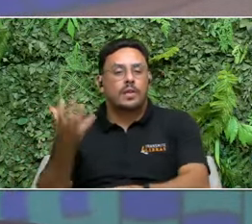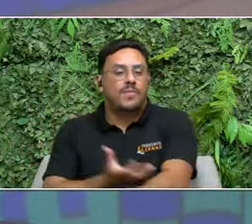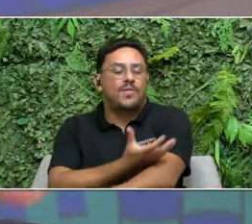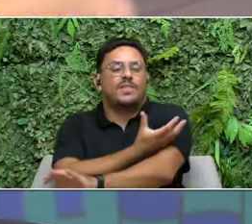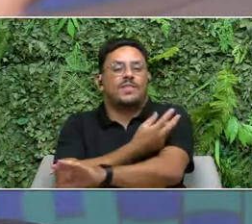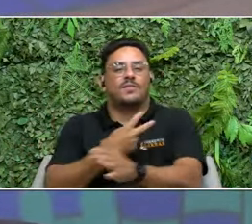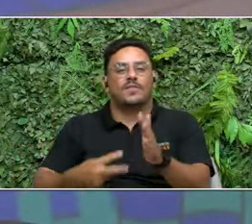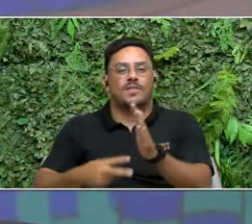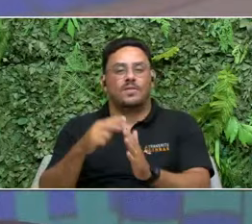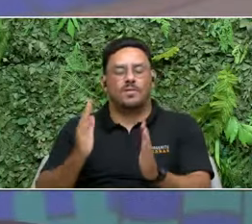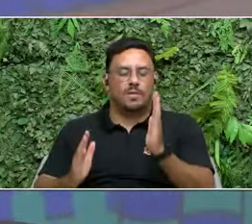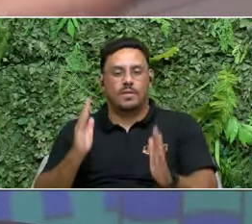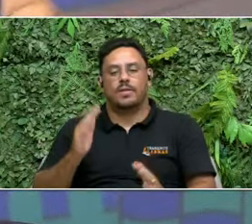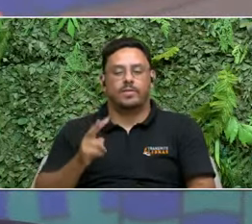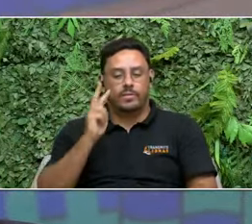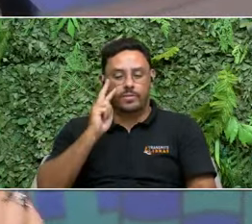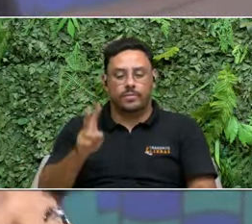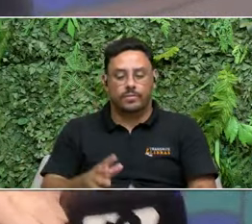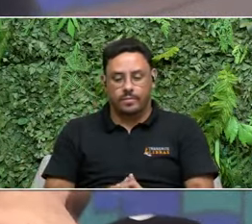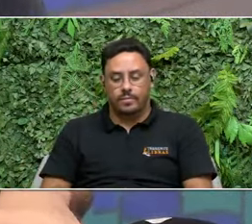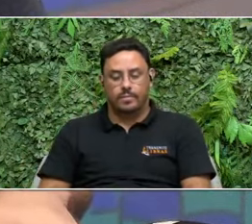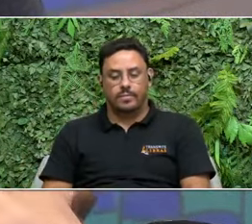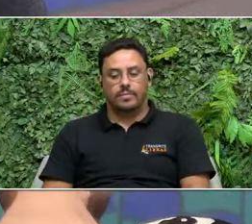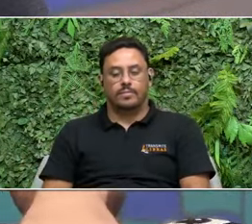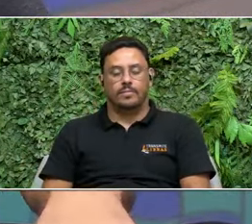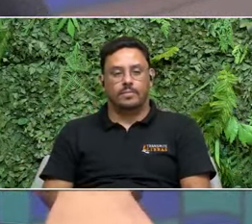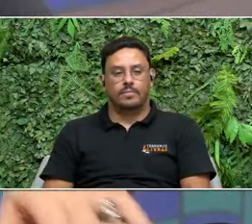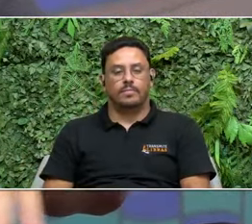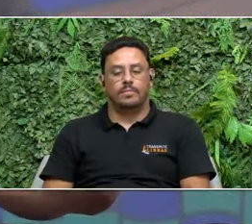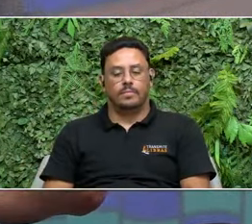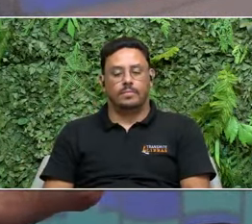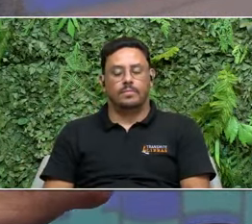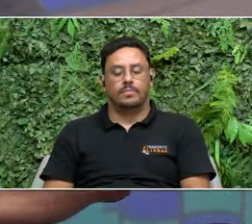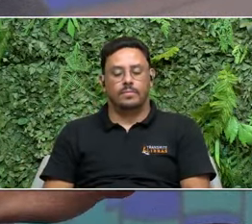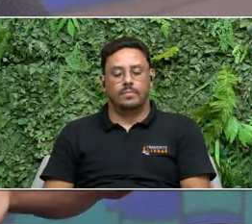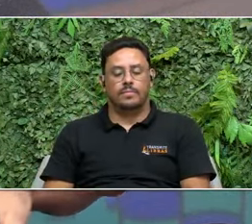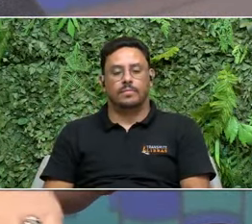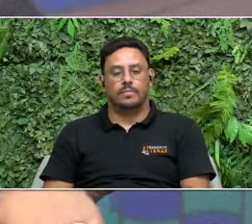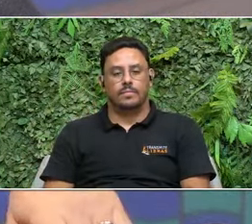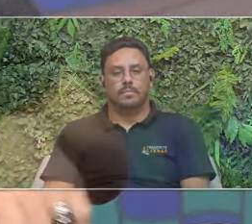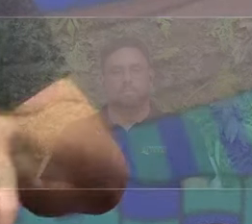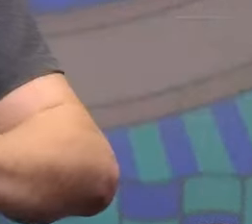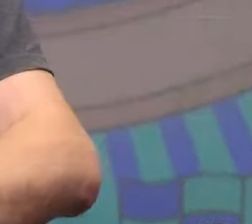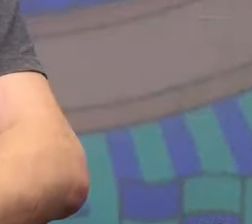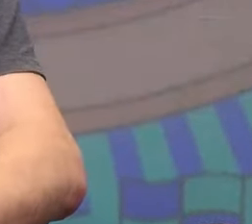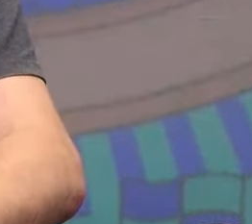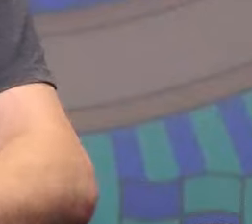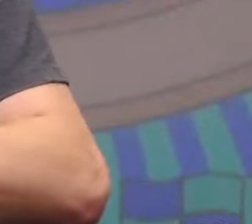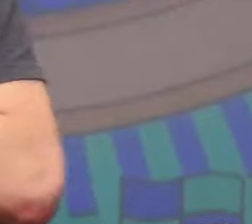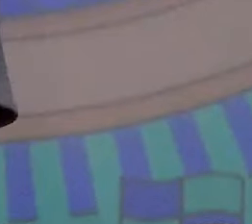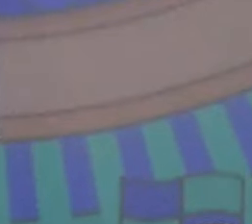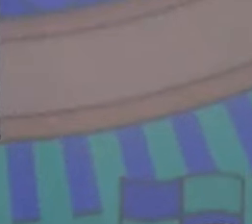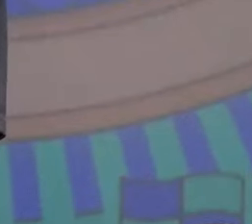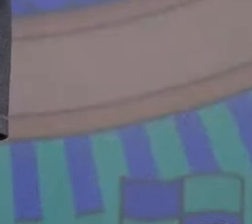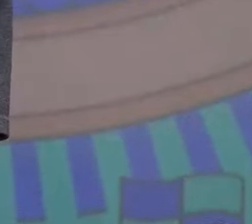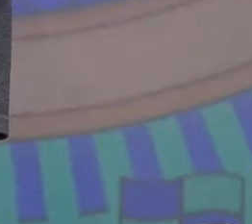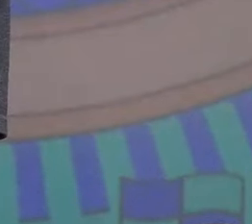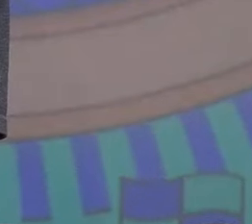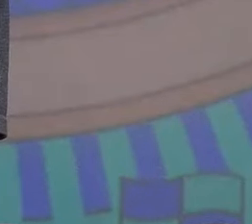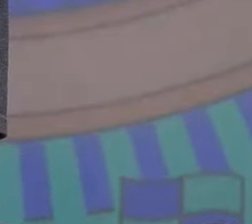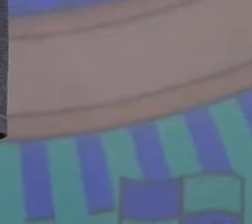segundo tempo roda vinheta vai vai vai vai vai